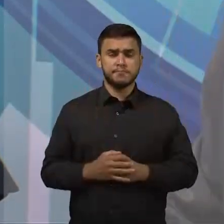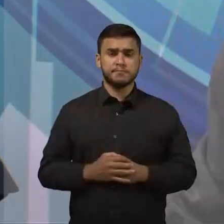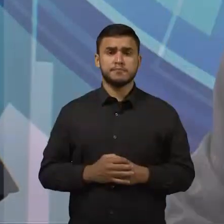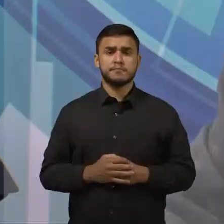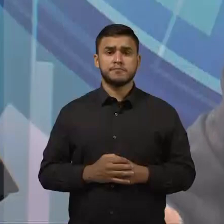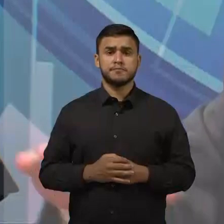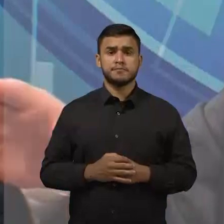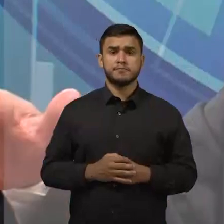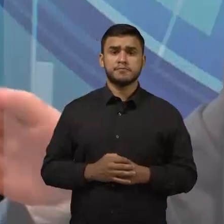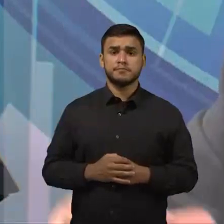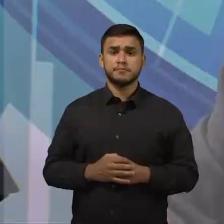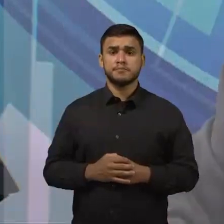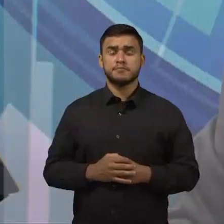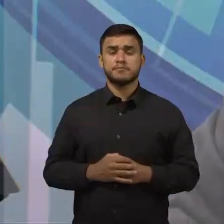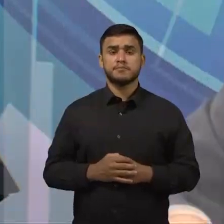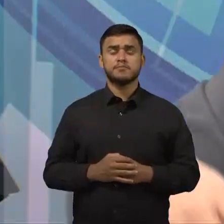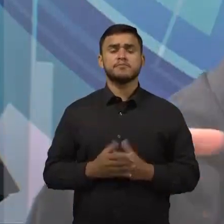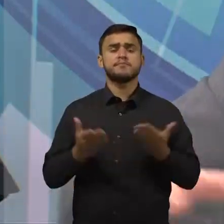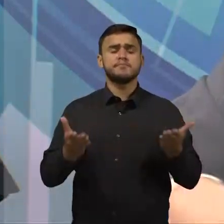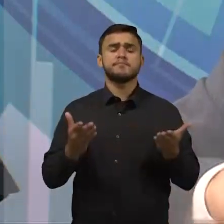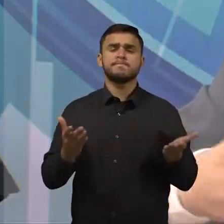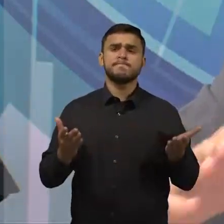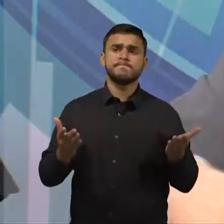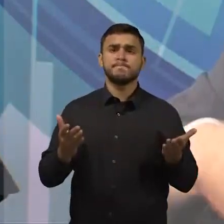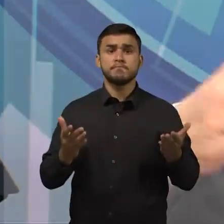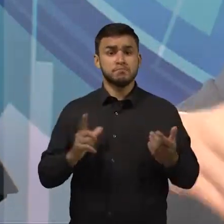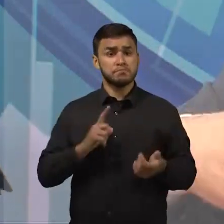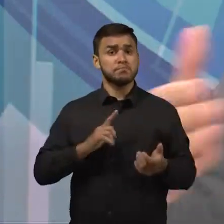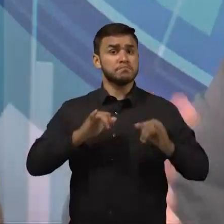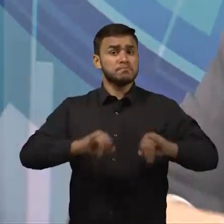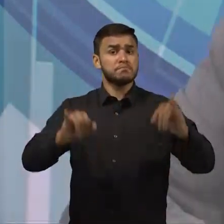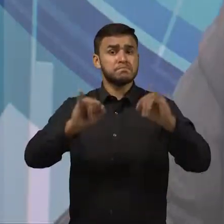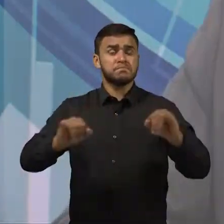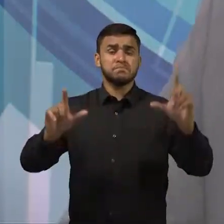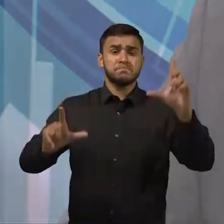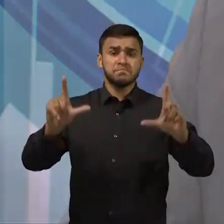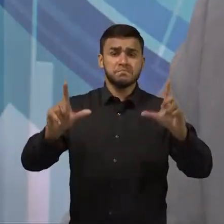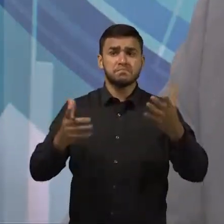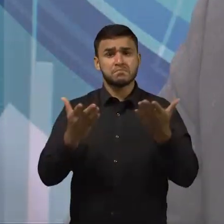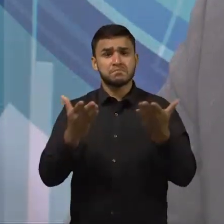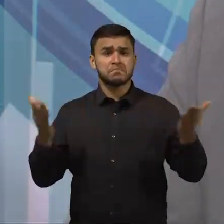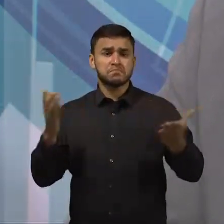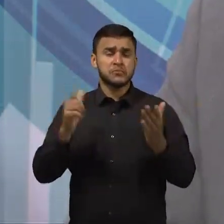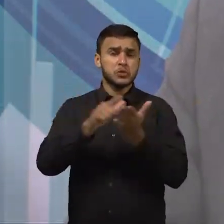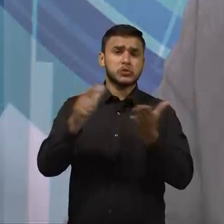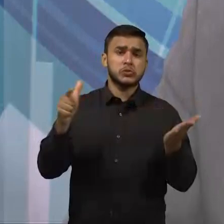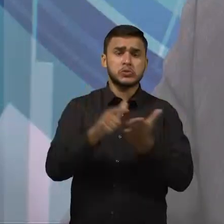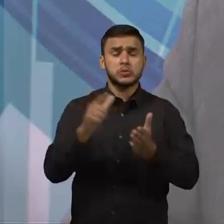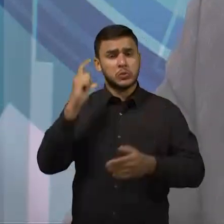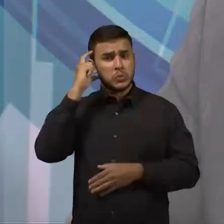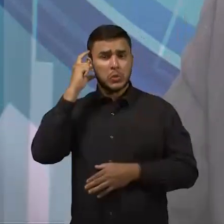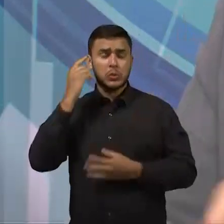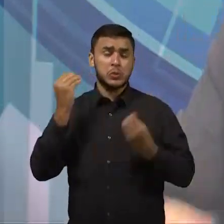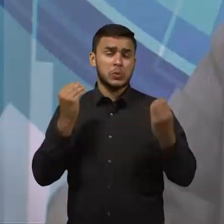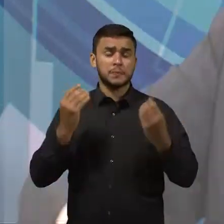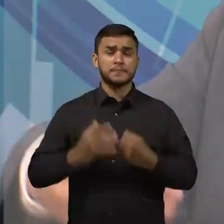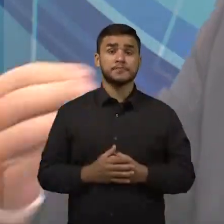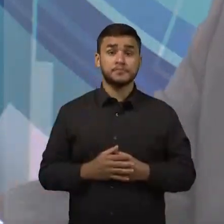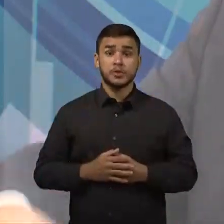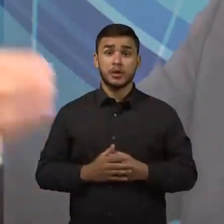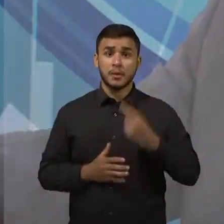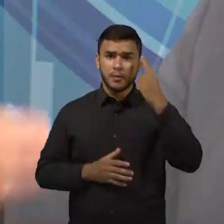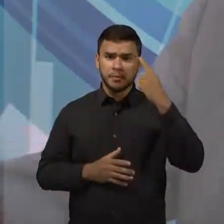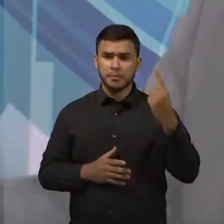O problema é que nós temos, né, incitado por meio de comunicação ou por determinados grupos, essa irracionalidade de